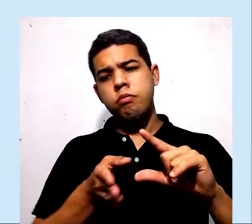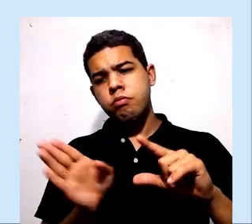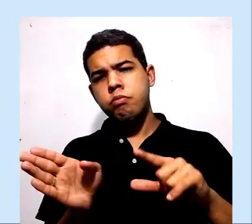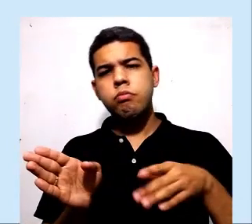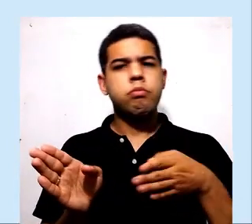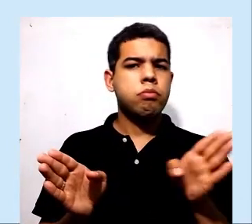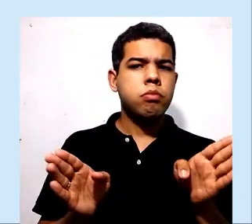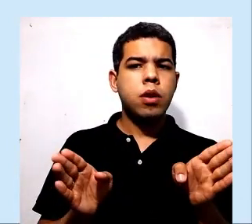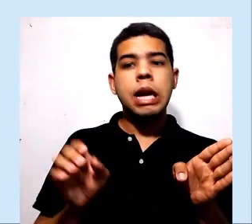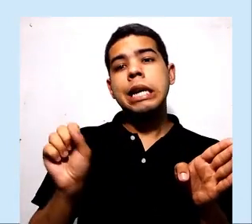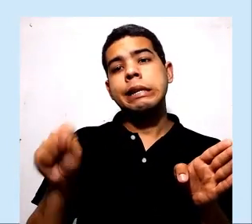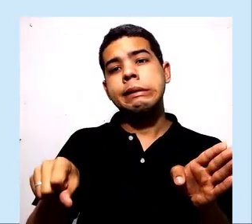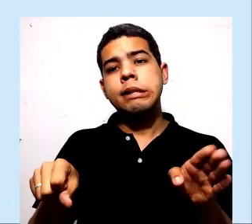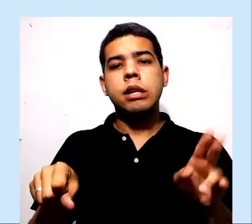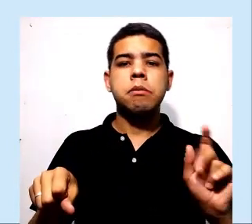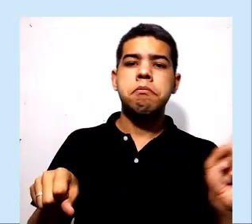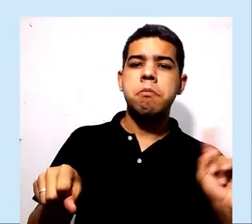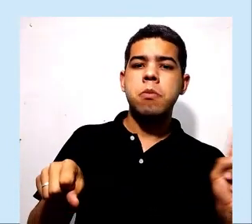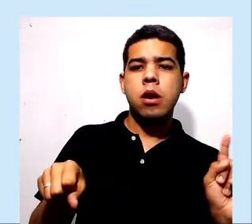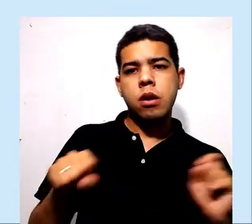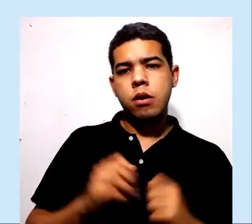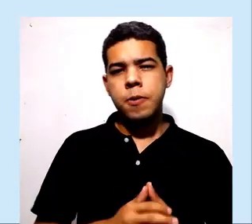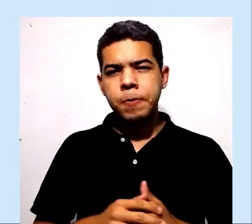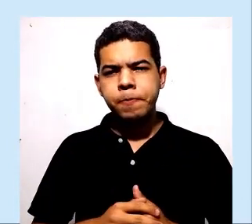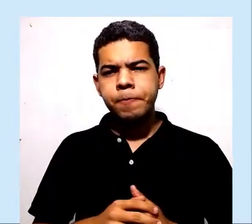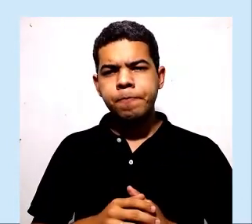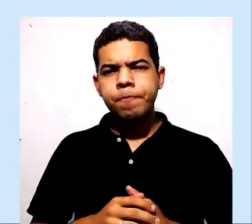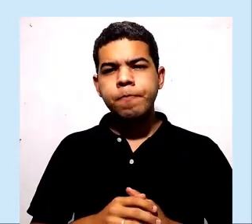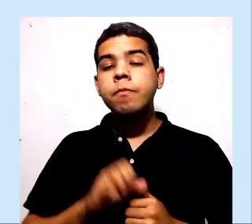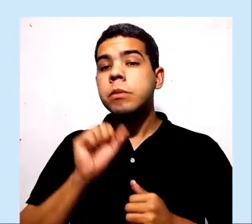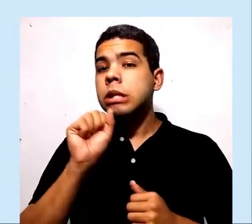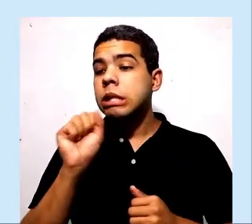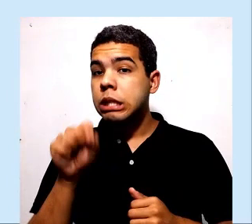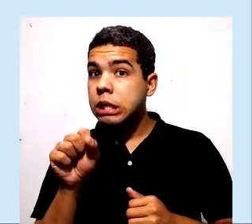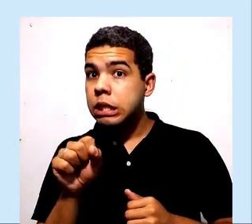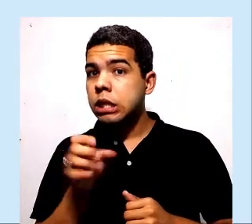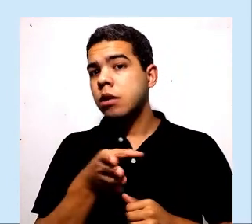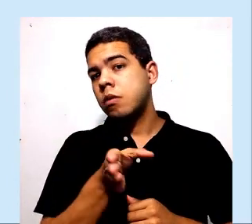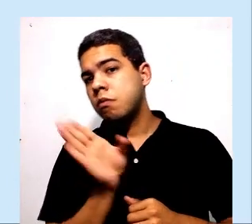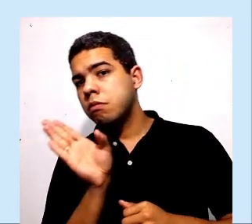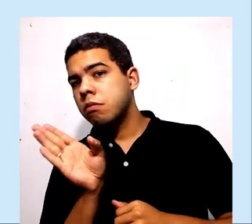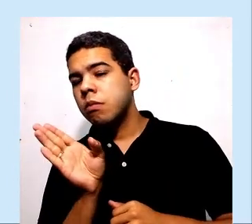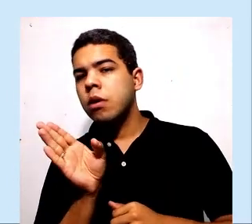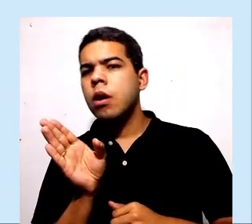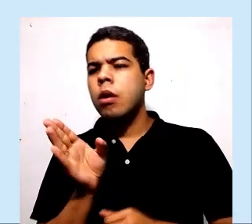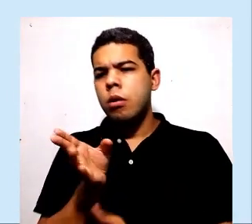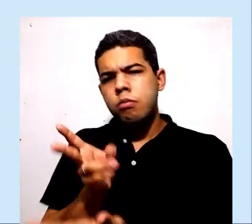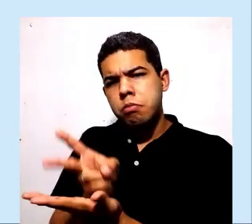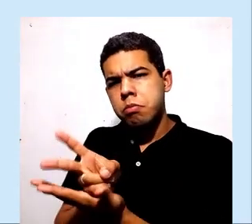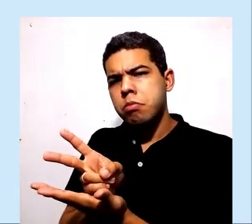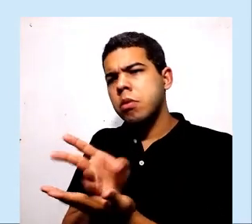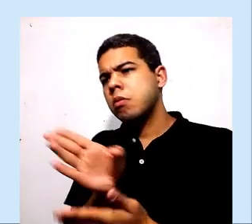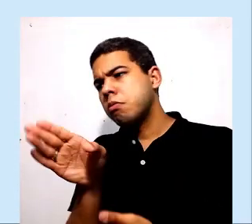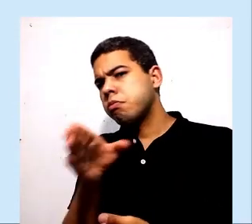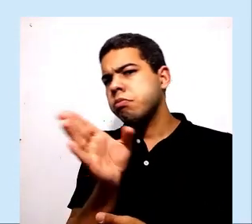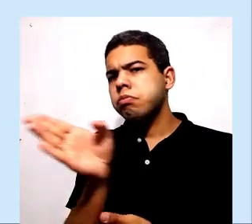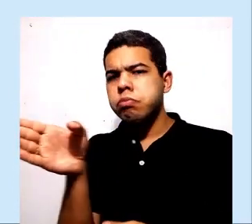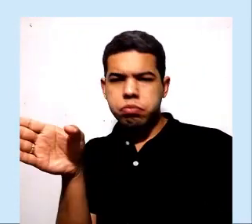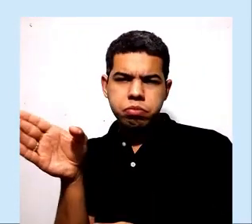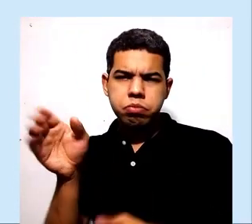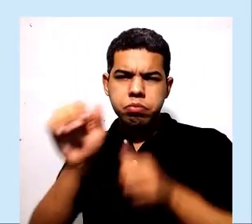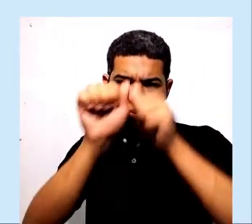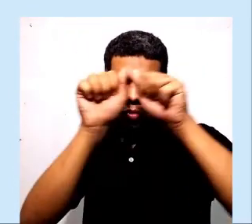situações. Um para o sim e o outro para o não. Se for sim, vai para um lado e vai continuar a sequência